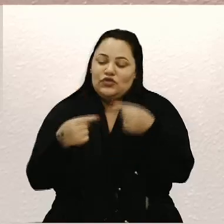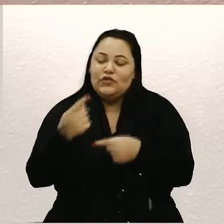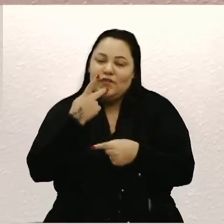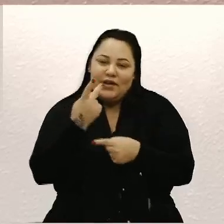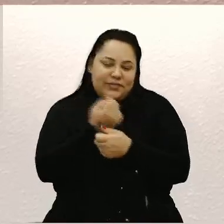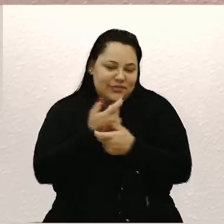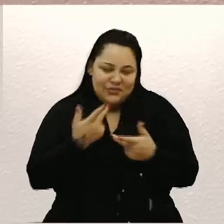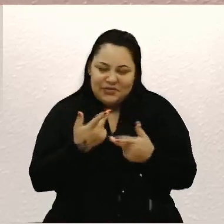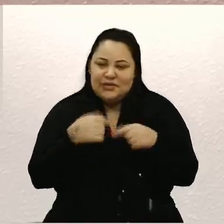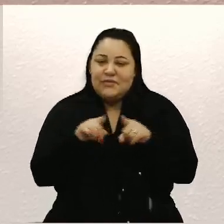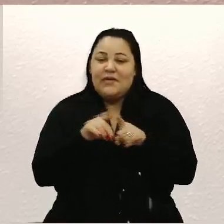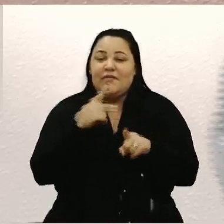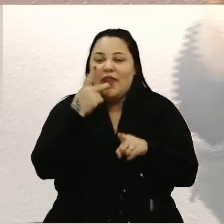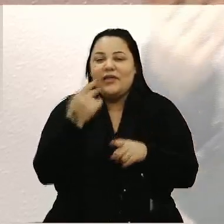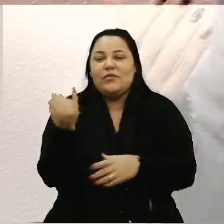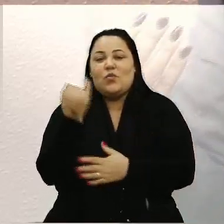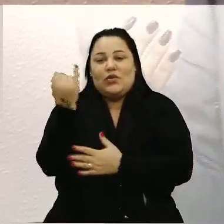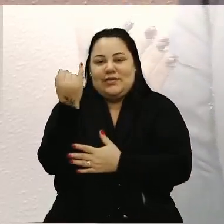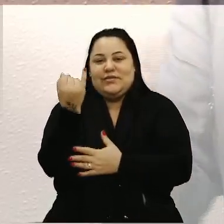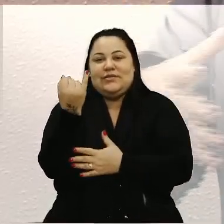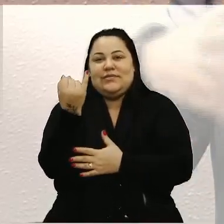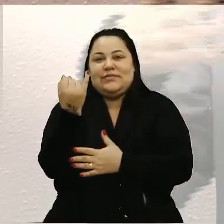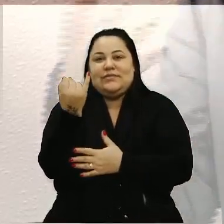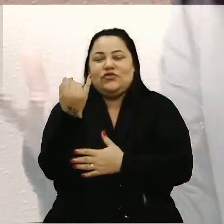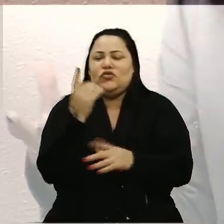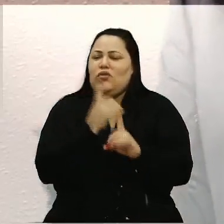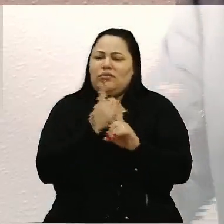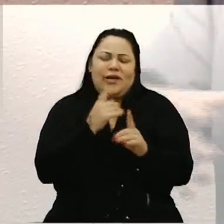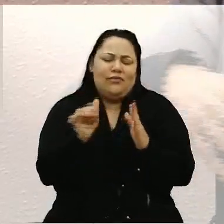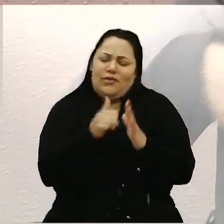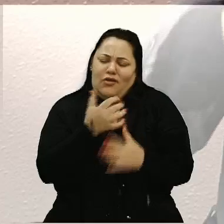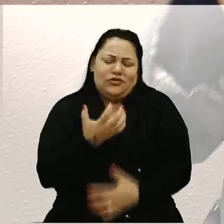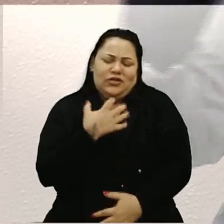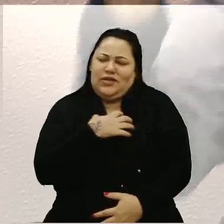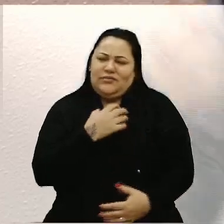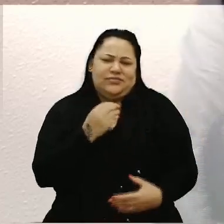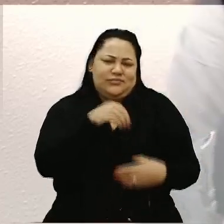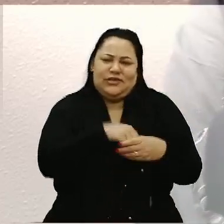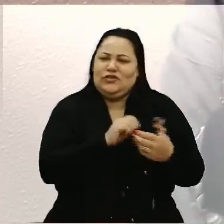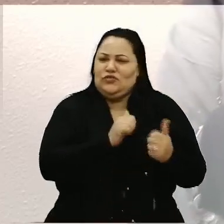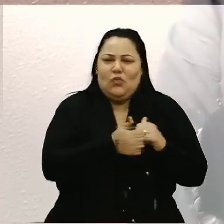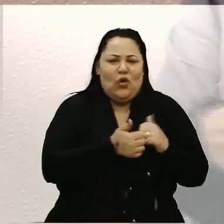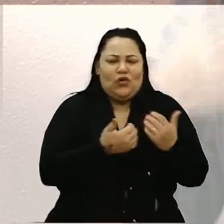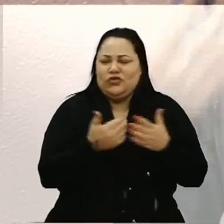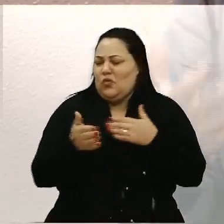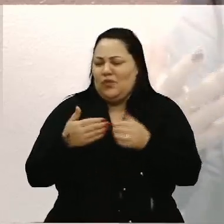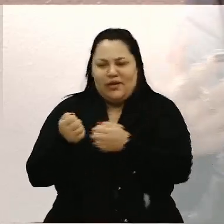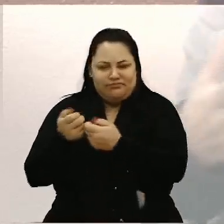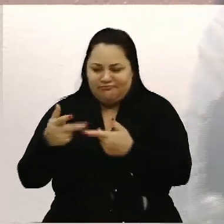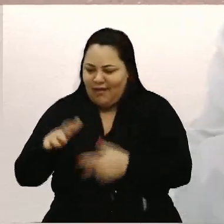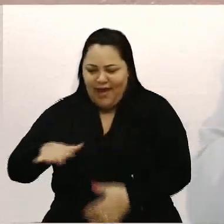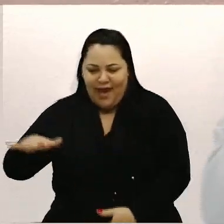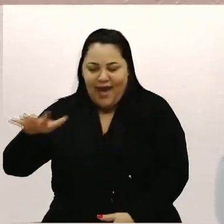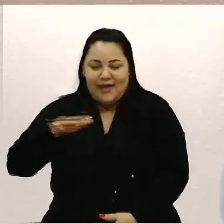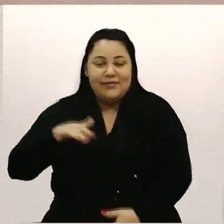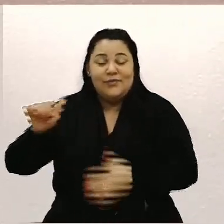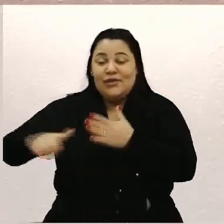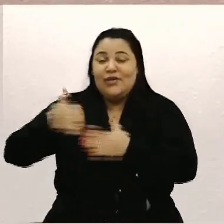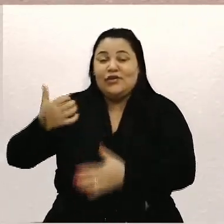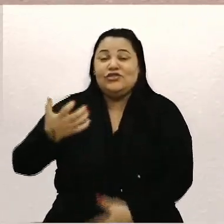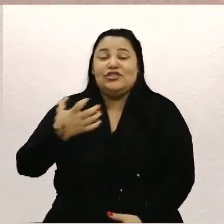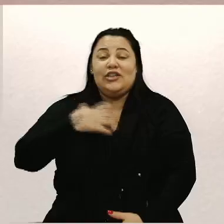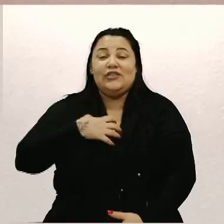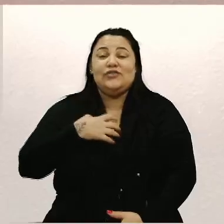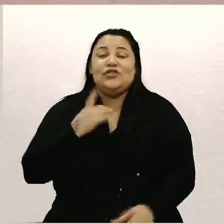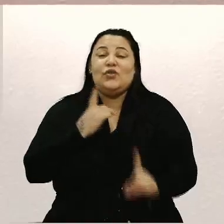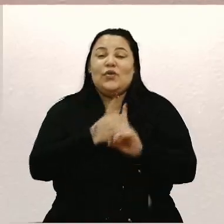sobre a importância da gente buscar a melhor forma, dentro do esporte que seja, né, dentro da modalidade que seja, a melhor forma de encontrar